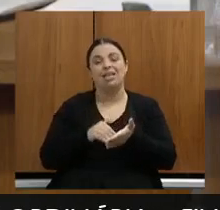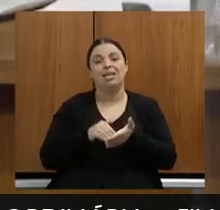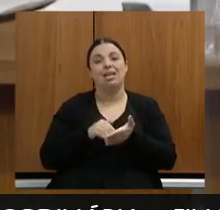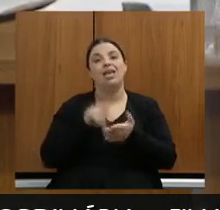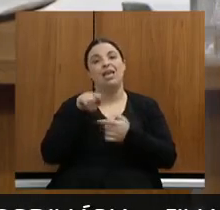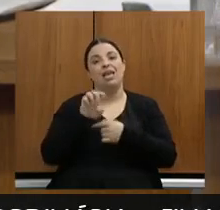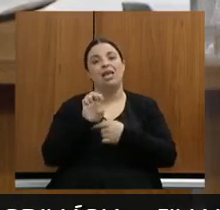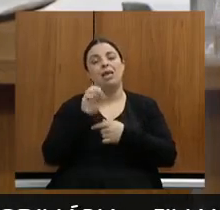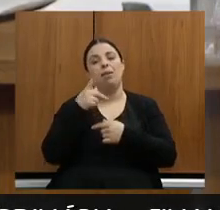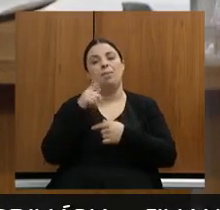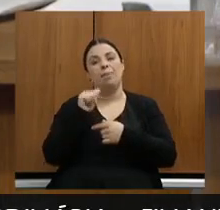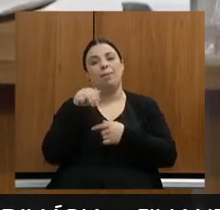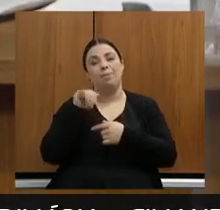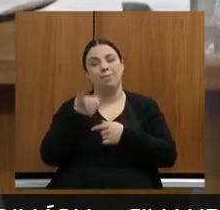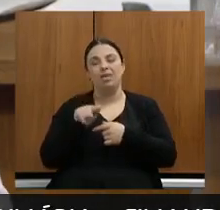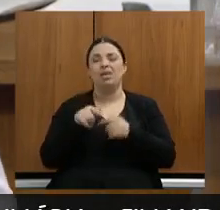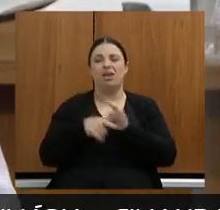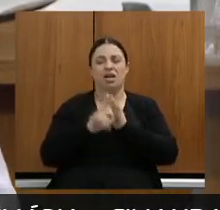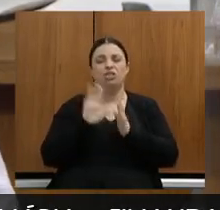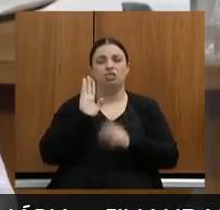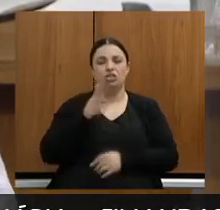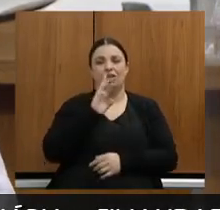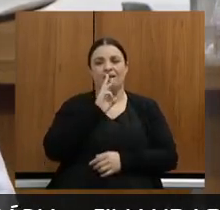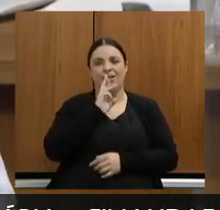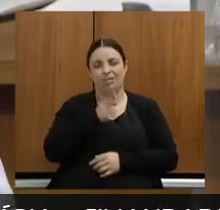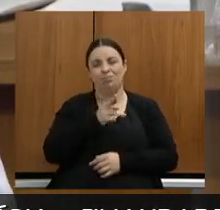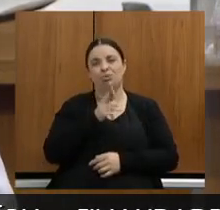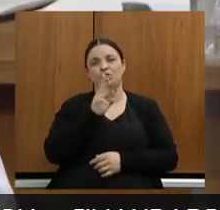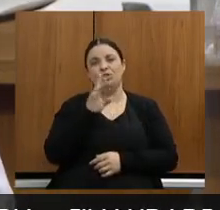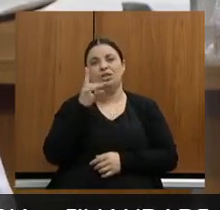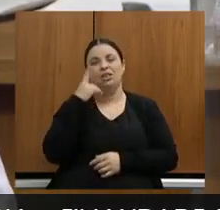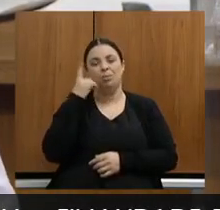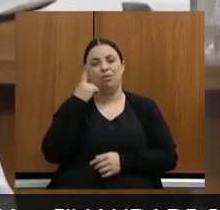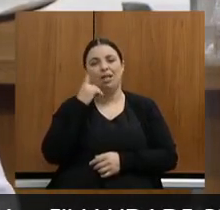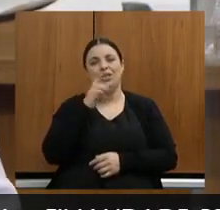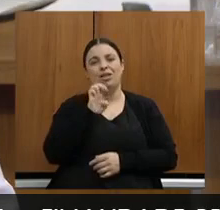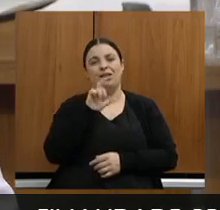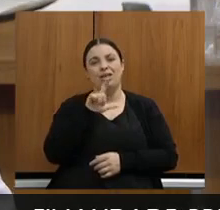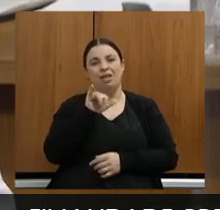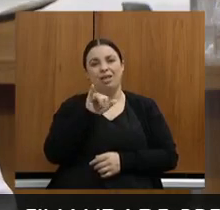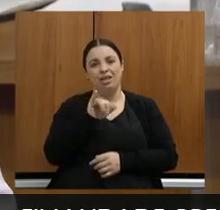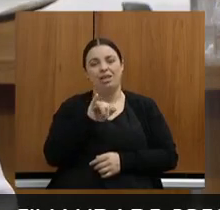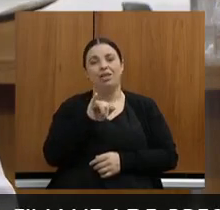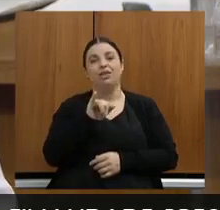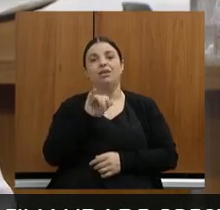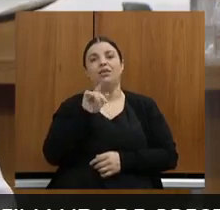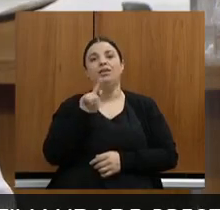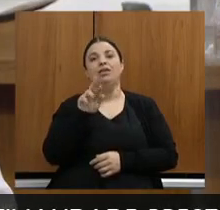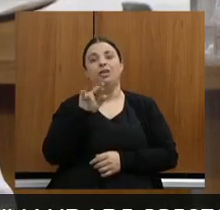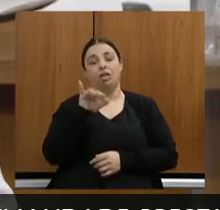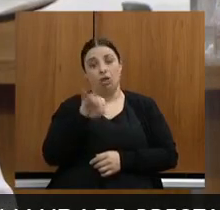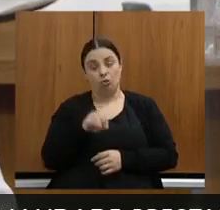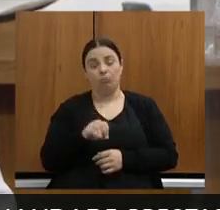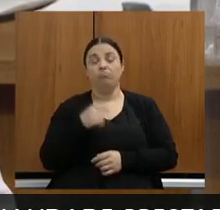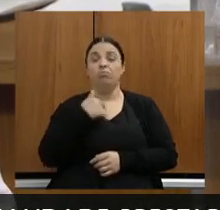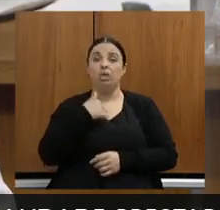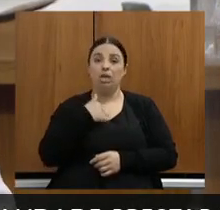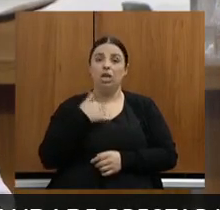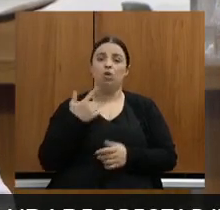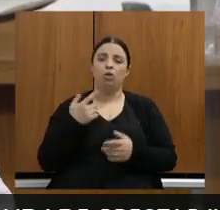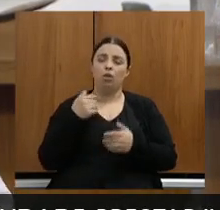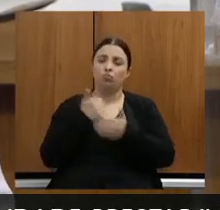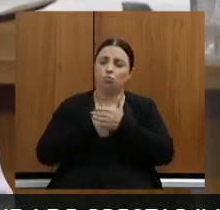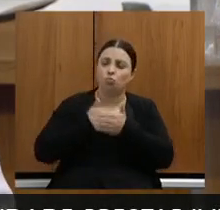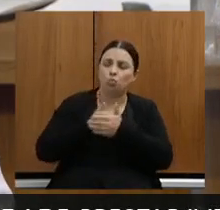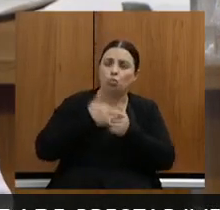aqui anteriormente não respondendo a deputado ele é grilo e eu tenho lutado muito pela valorização dos